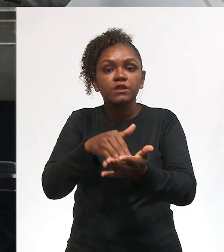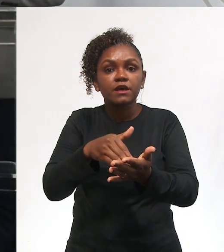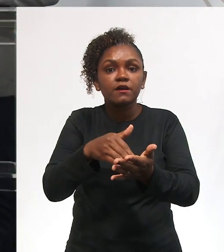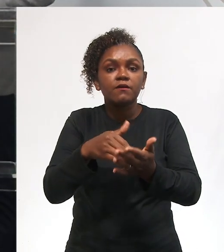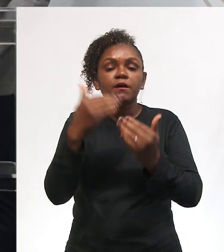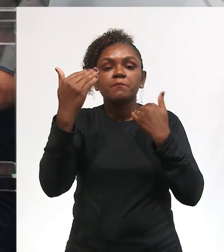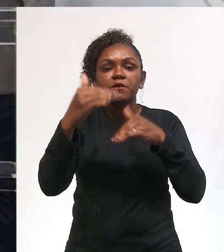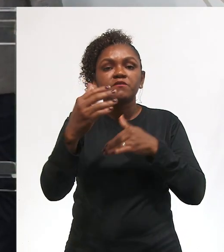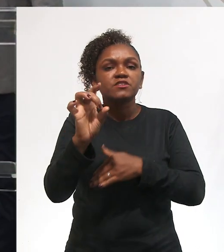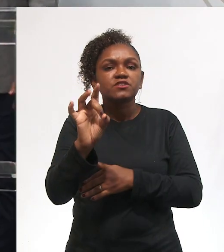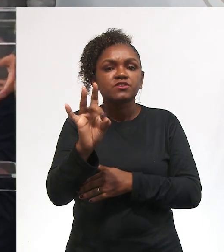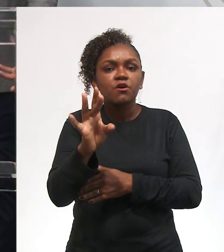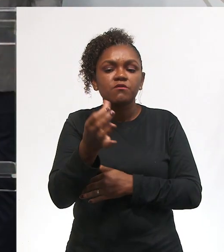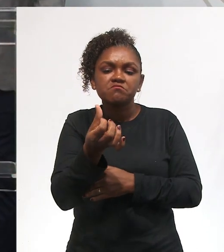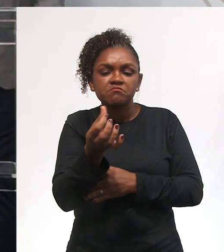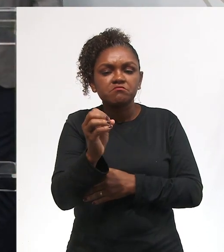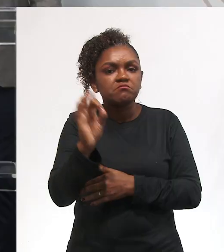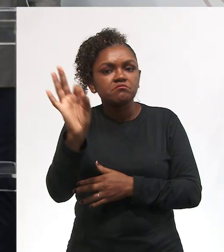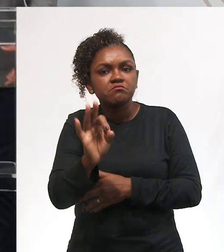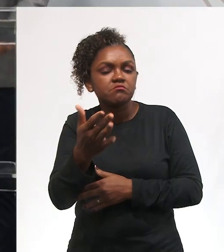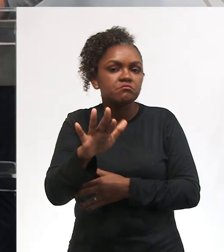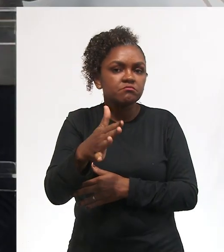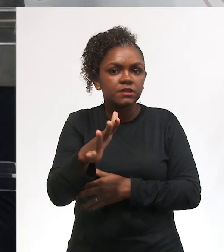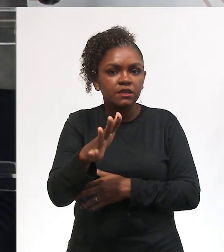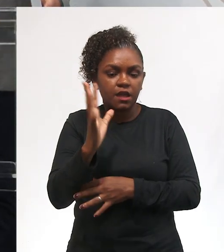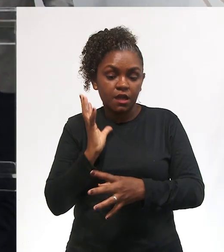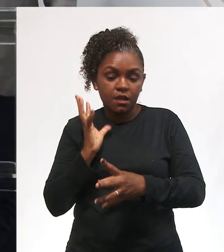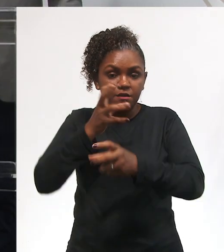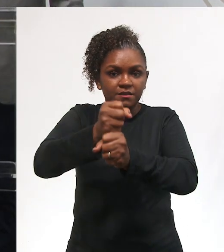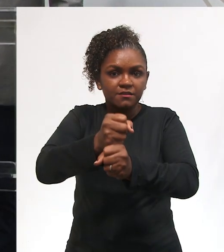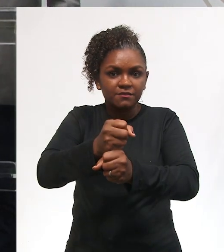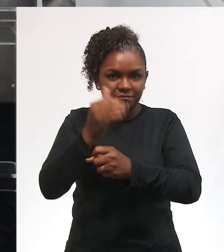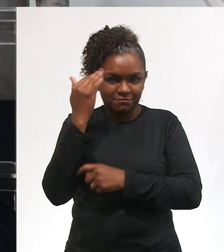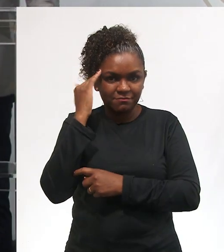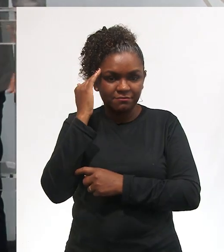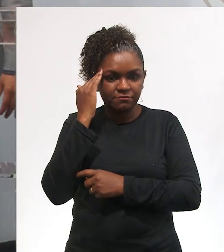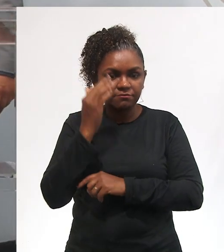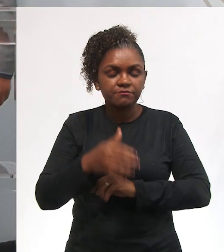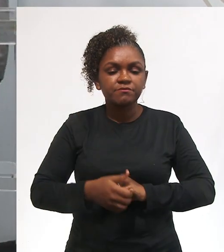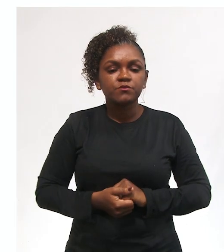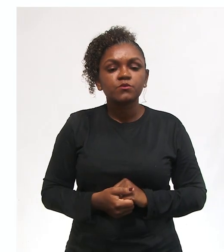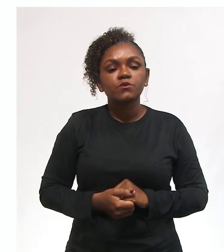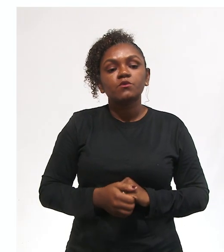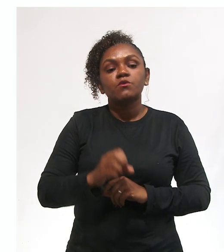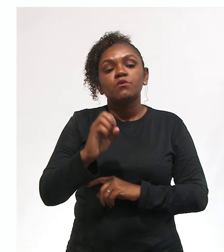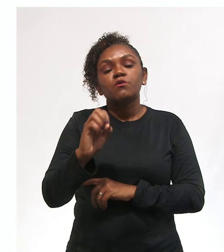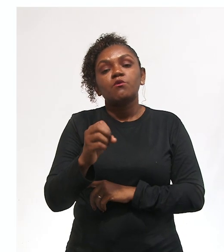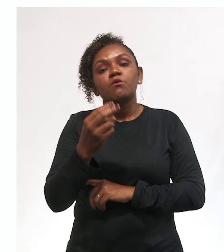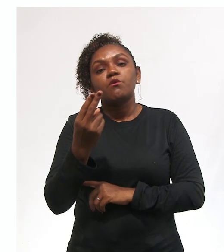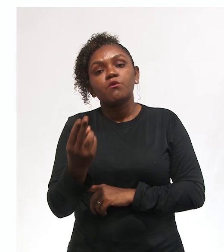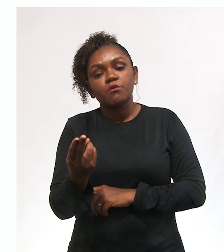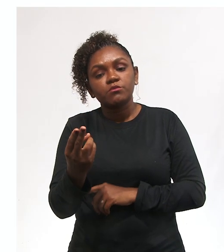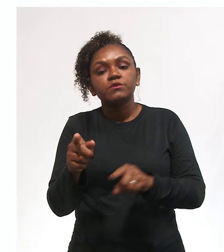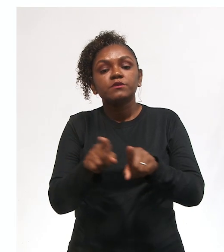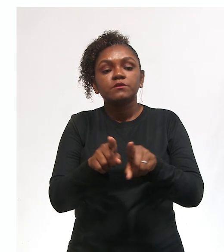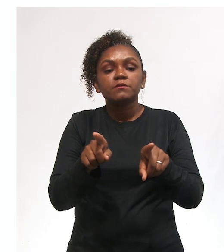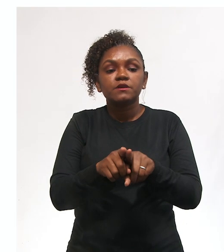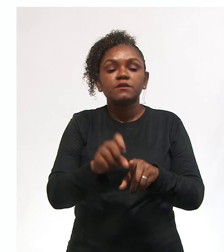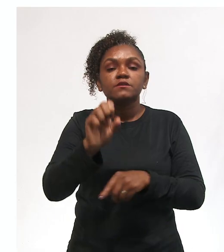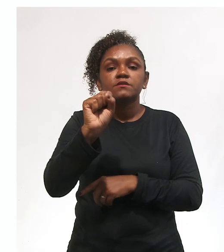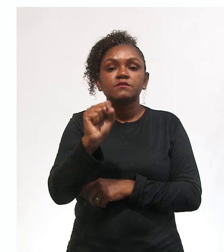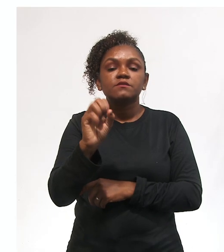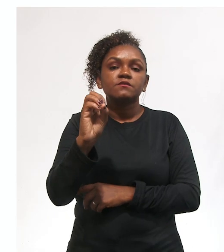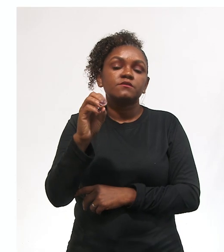isso é uma parte de você ir formando, né, essa sua avaliação. Ou a parte de somativa, né? Que